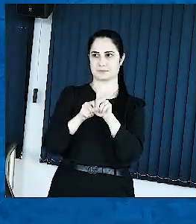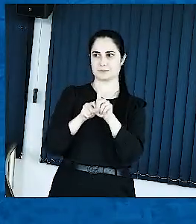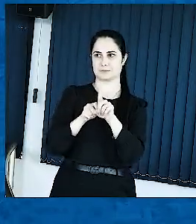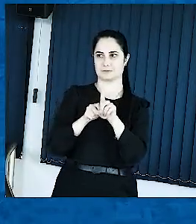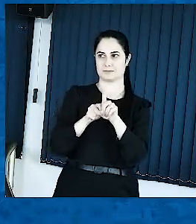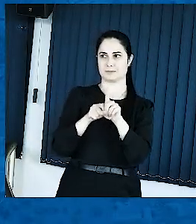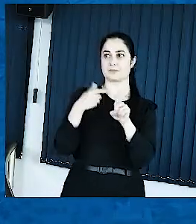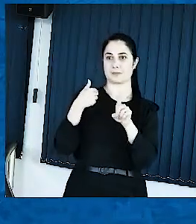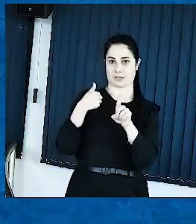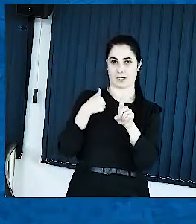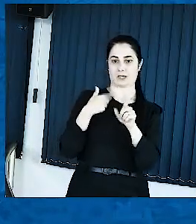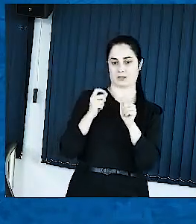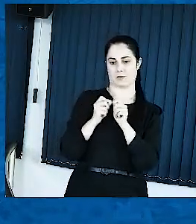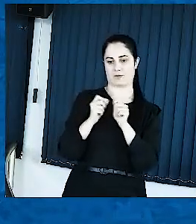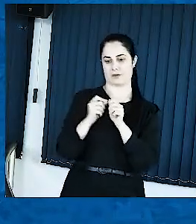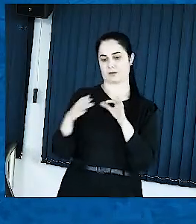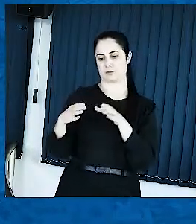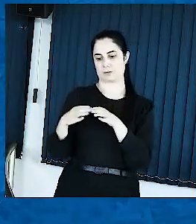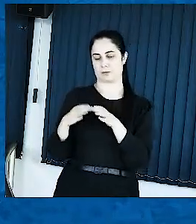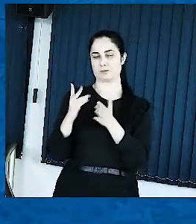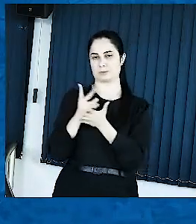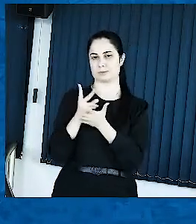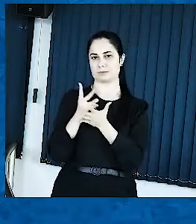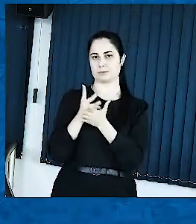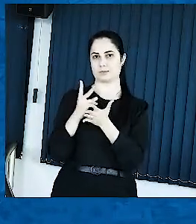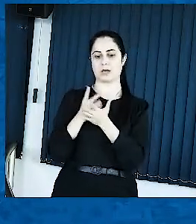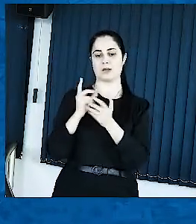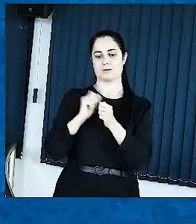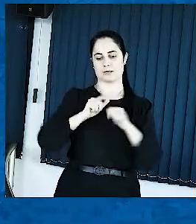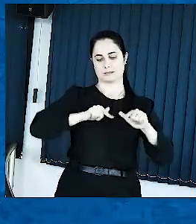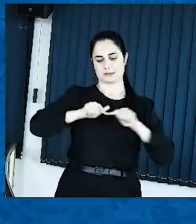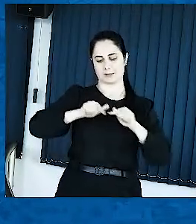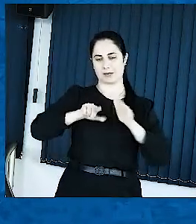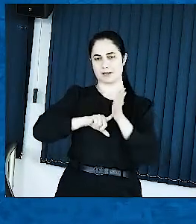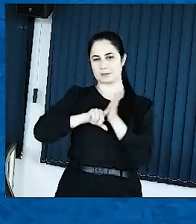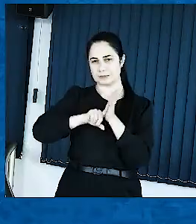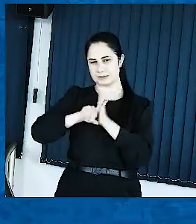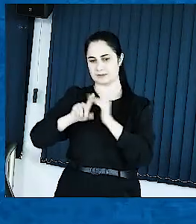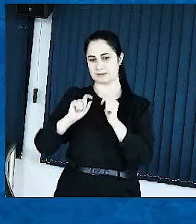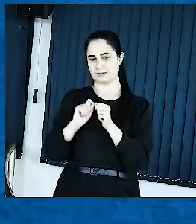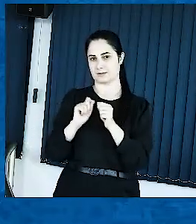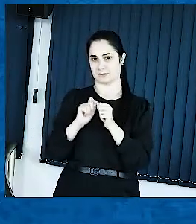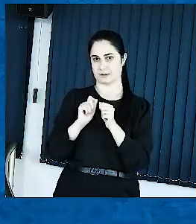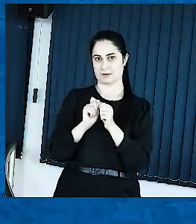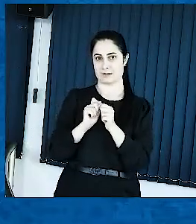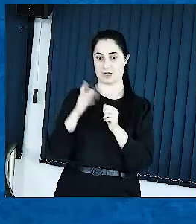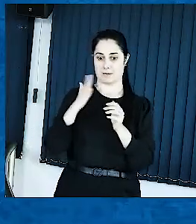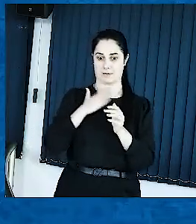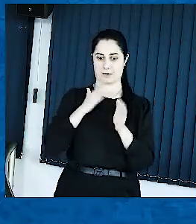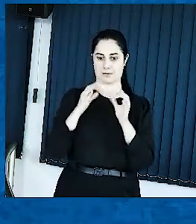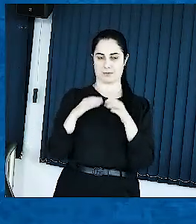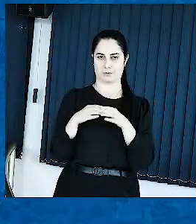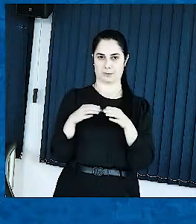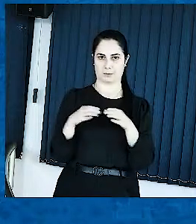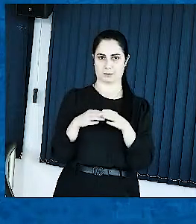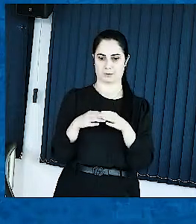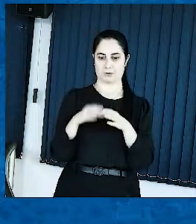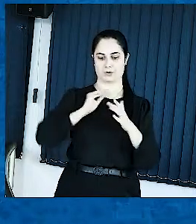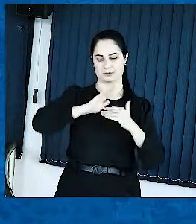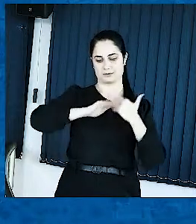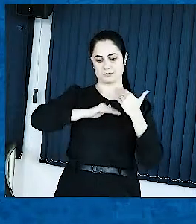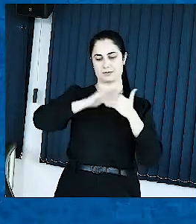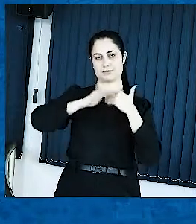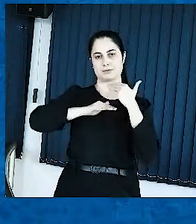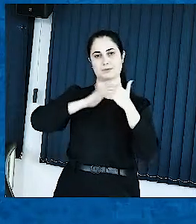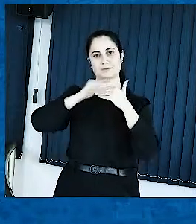eu faço parte da certificação Thiago Castro, a gente está fazendo vários trabalhos científicos e o meu grupo, nós estamos